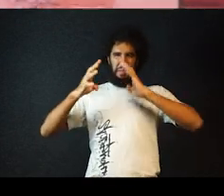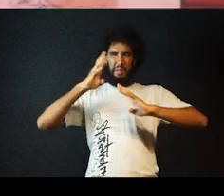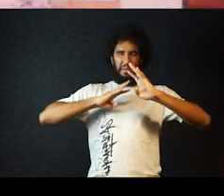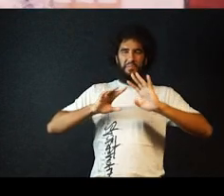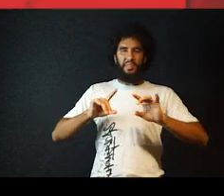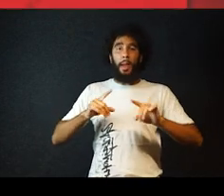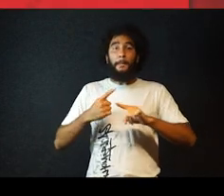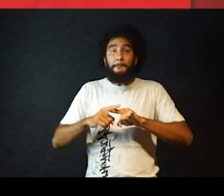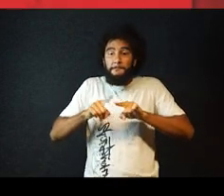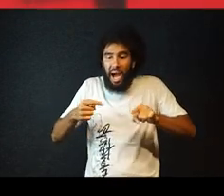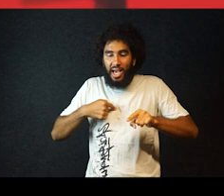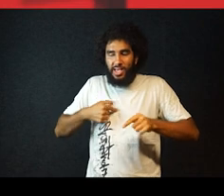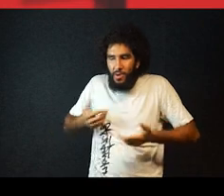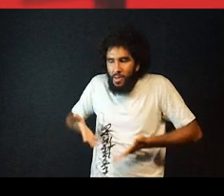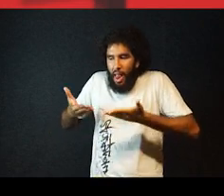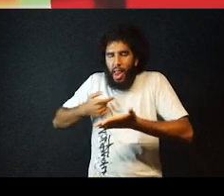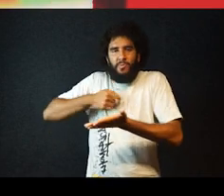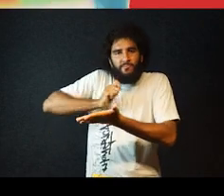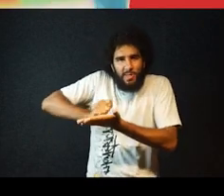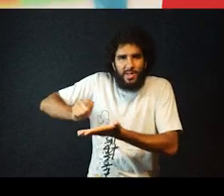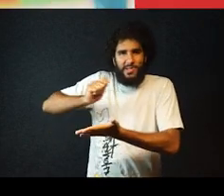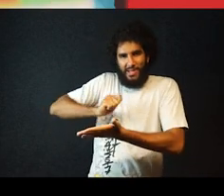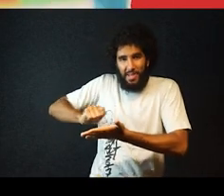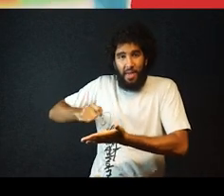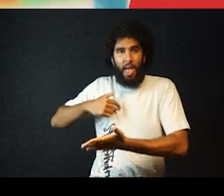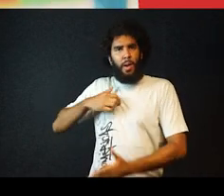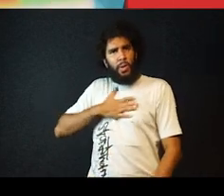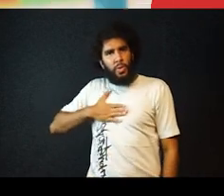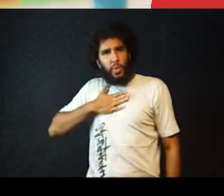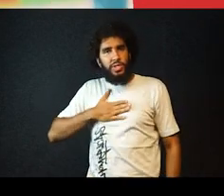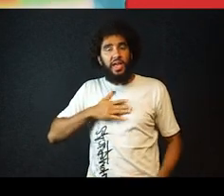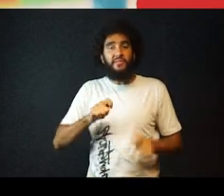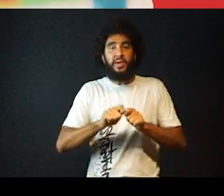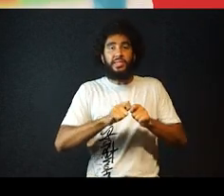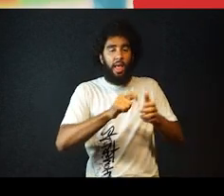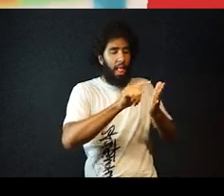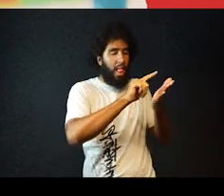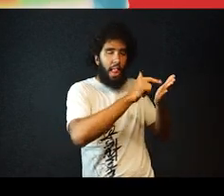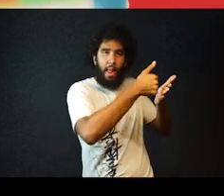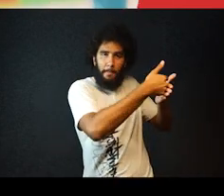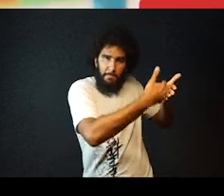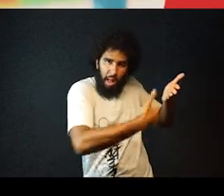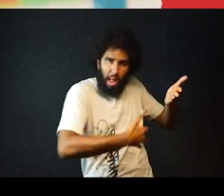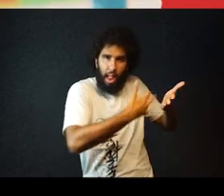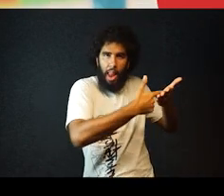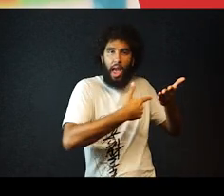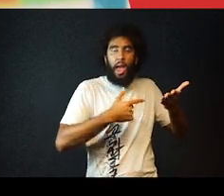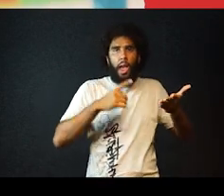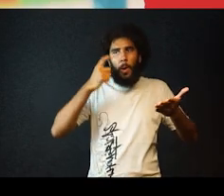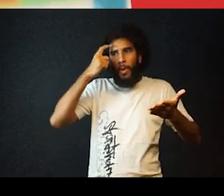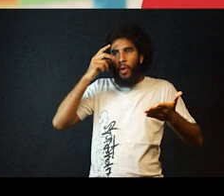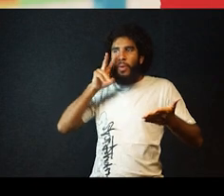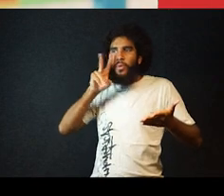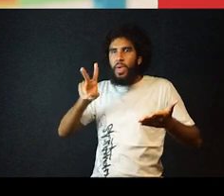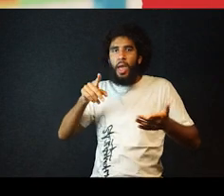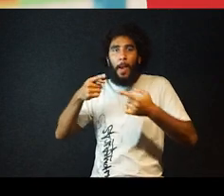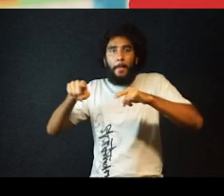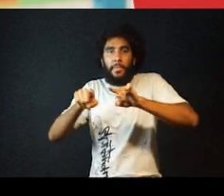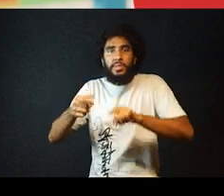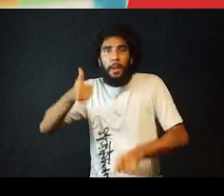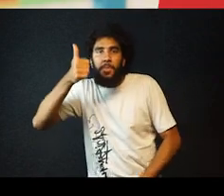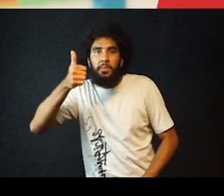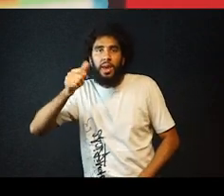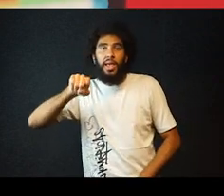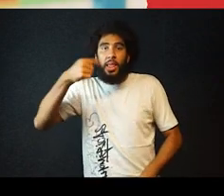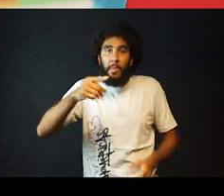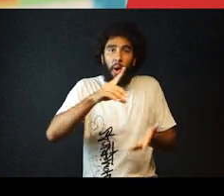serviu de incentivo mesmo. E eu comecei a escrever. E aí comecei a compor. Aí quando pensou que não, gravei a primeira música. E aí foi o